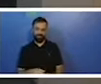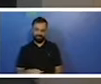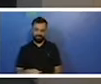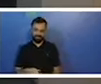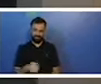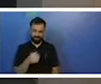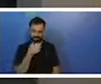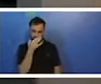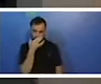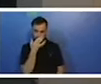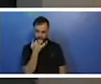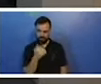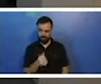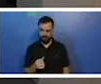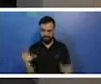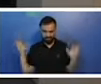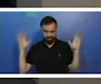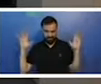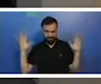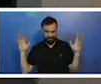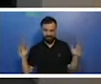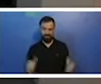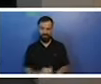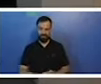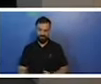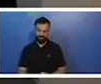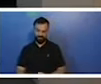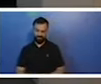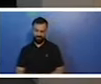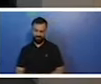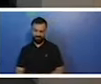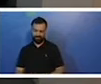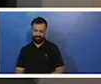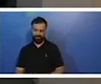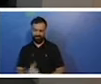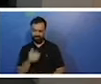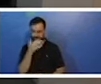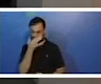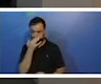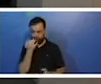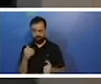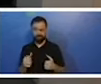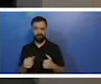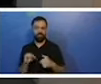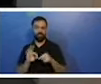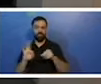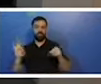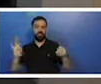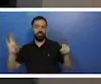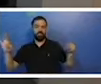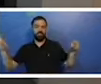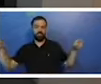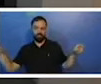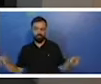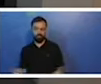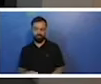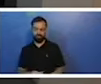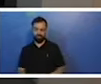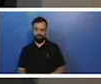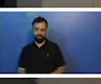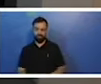coisa linda hein coisa linda parece Jordan agora vamos aumentar distância né agora fica mais difícil